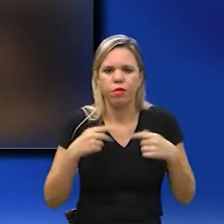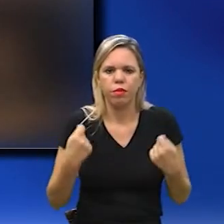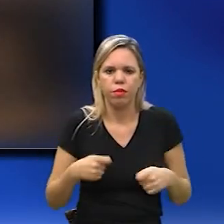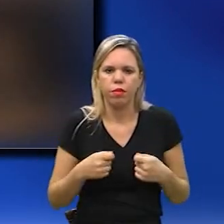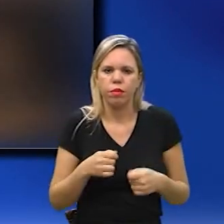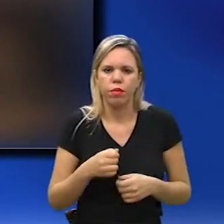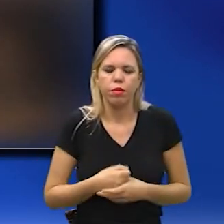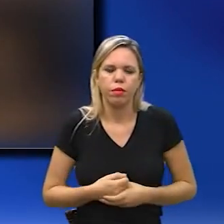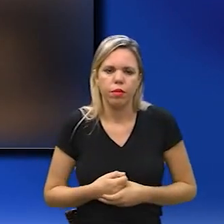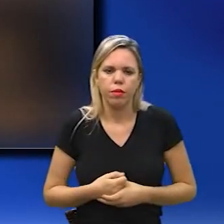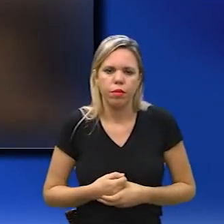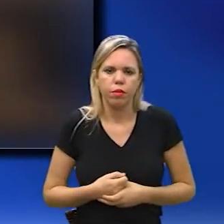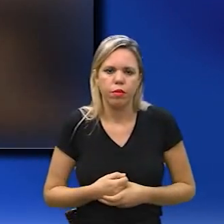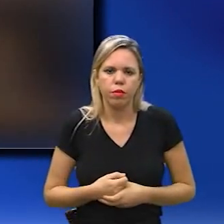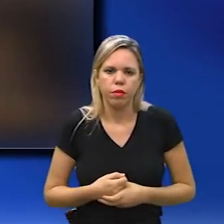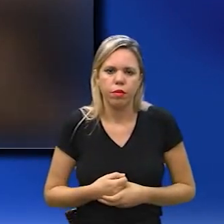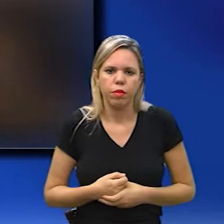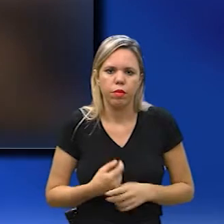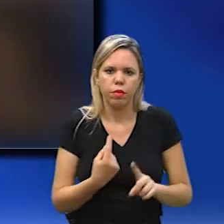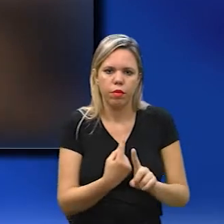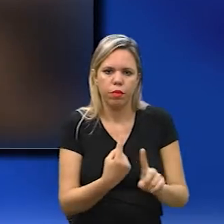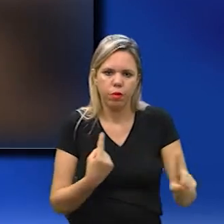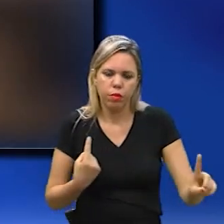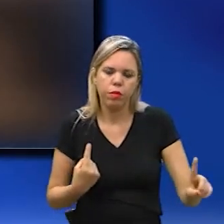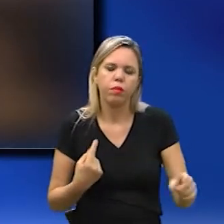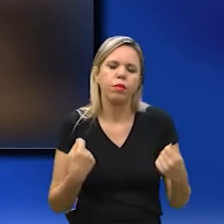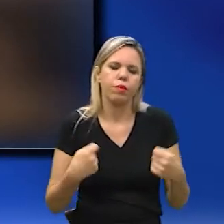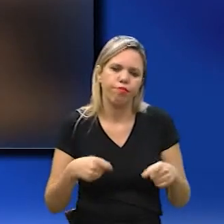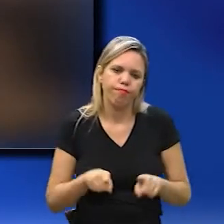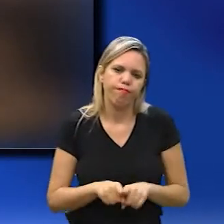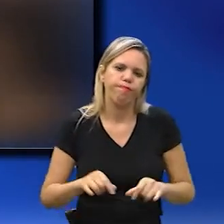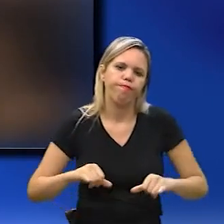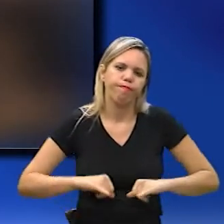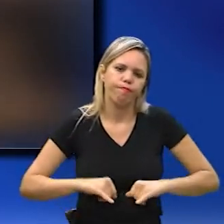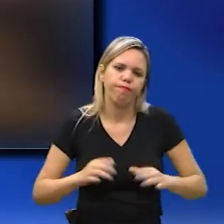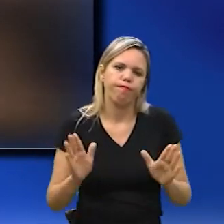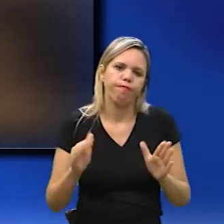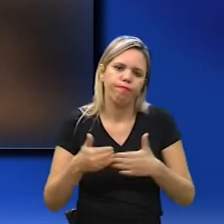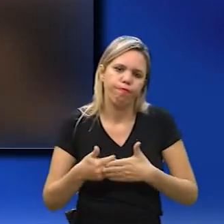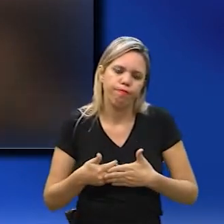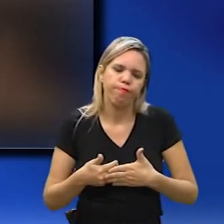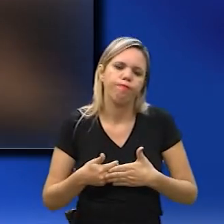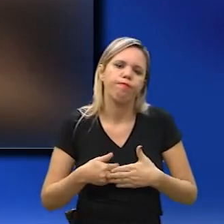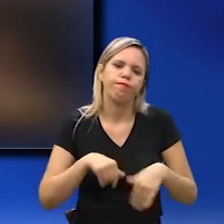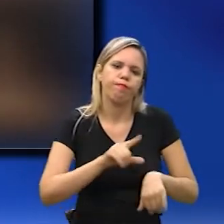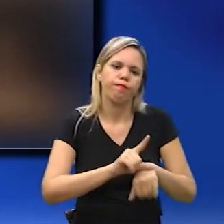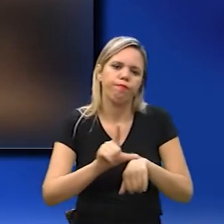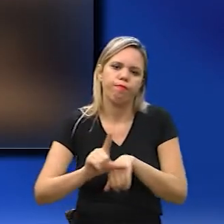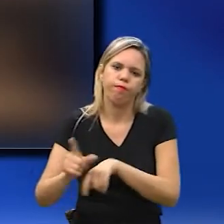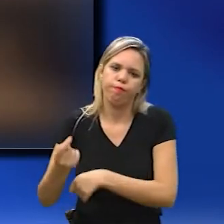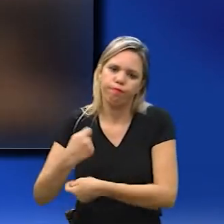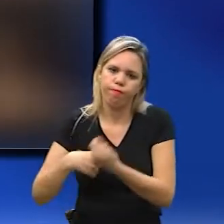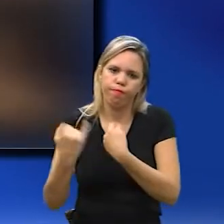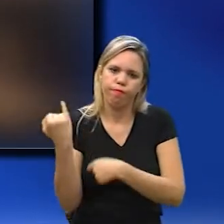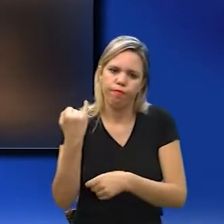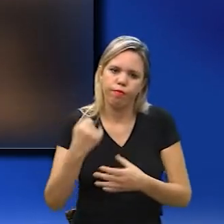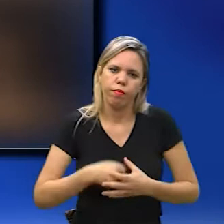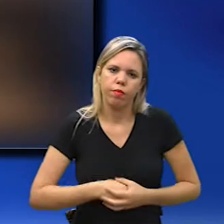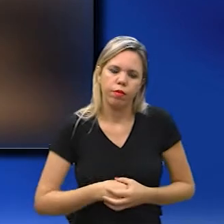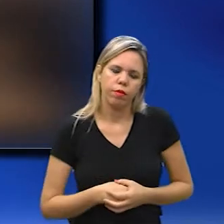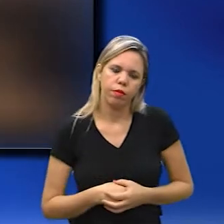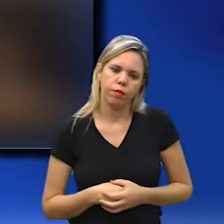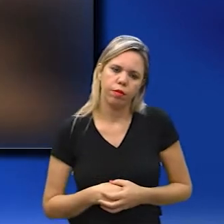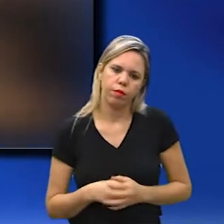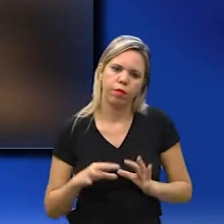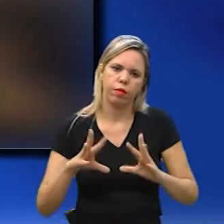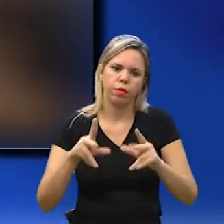pelas necessárias medidas de isolamento social, de fechamento, né, de setores econômicos